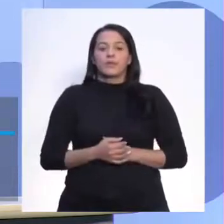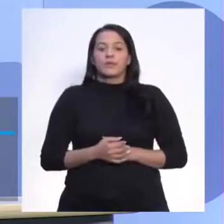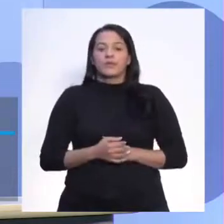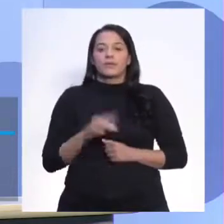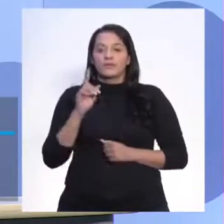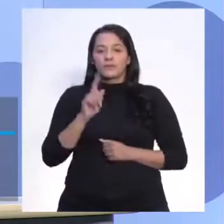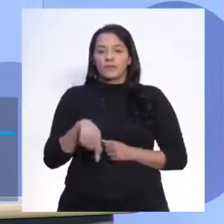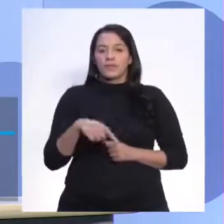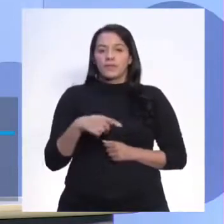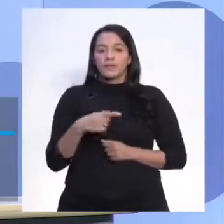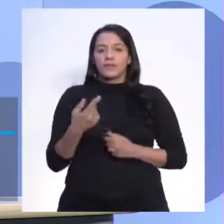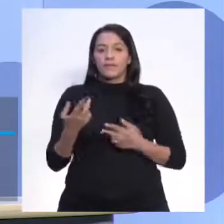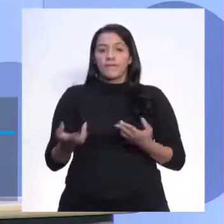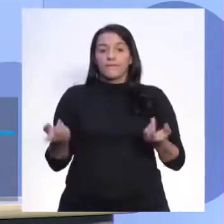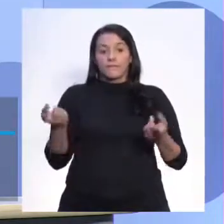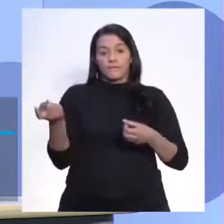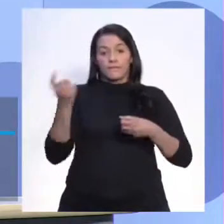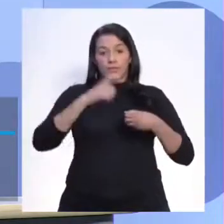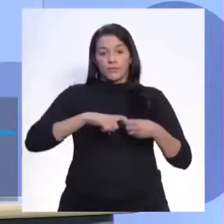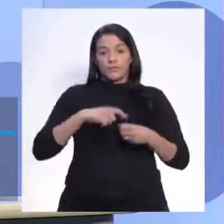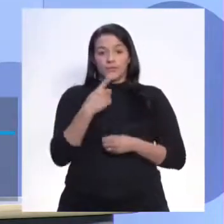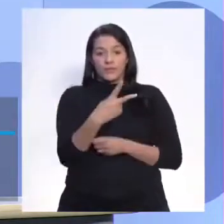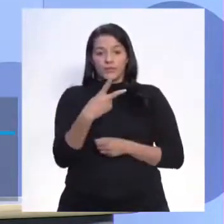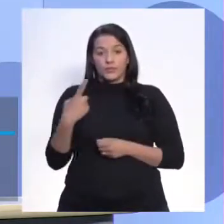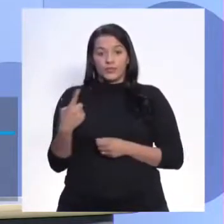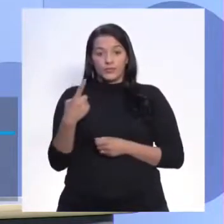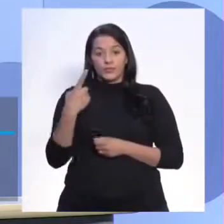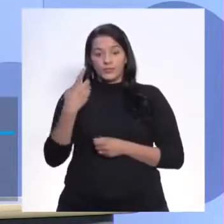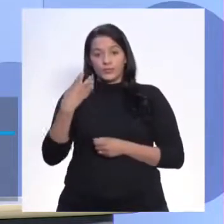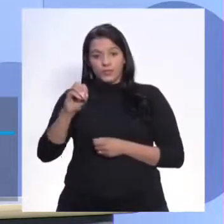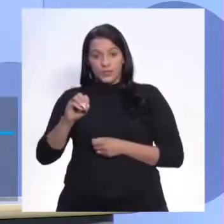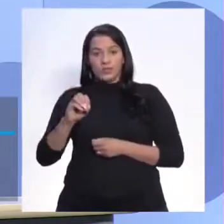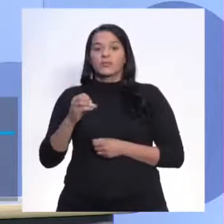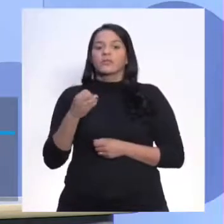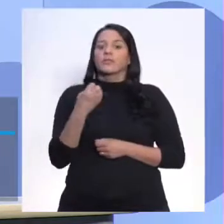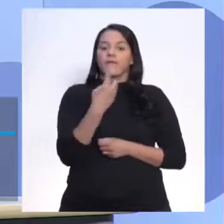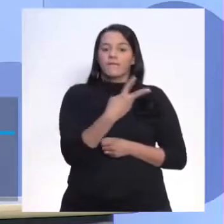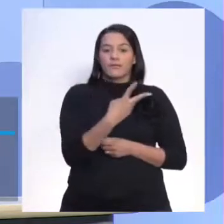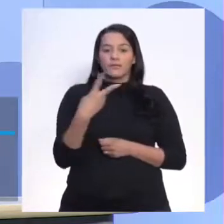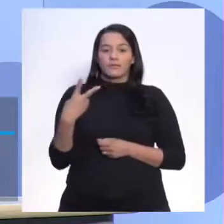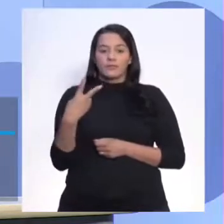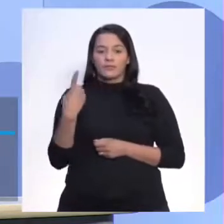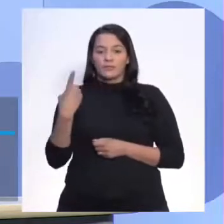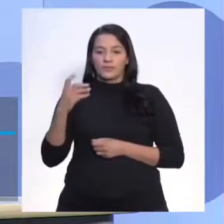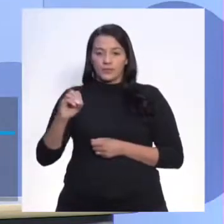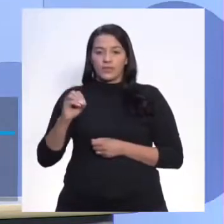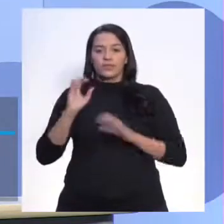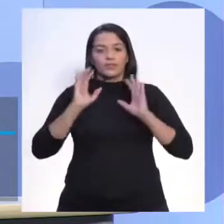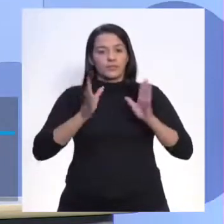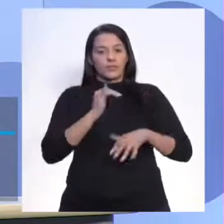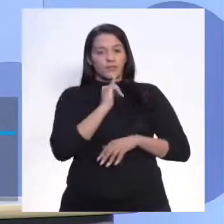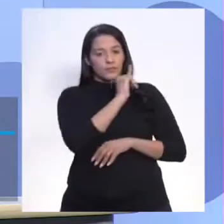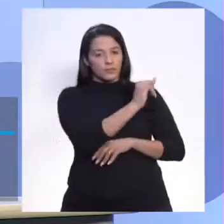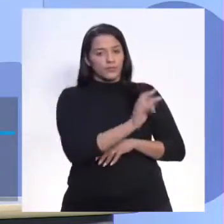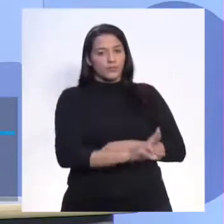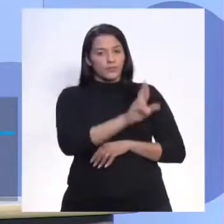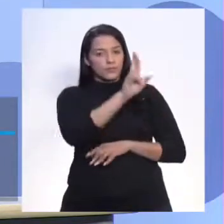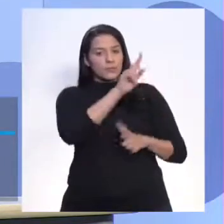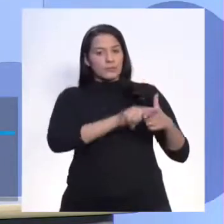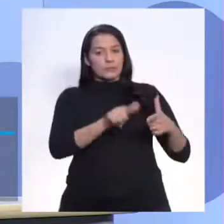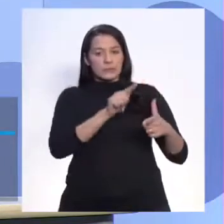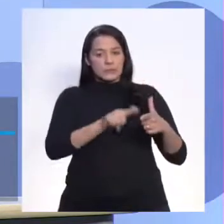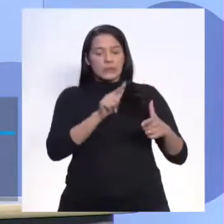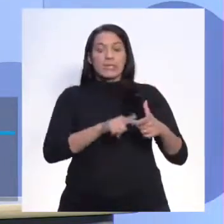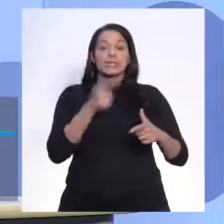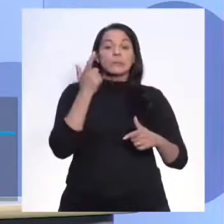do repositório das aulas do dia 21/10 e 26/10. Nós já vimos que essas aulas estão com problema, nós já falamos com os responsáveis e eles estão